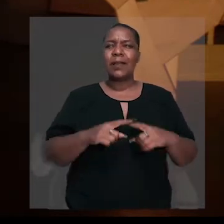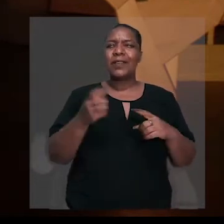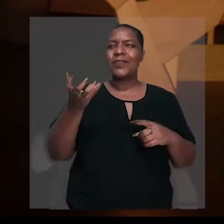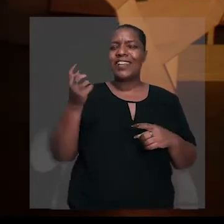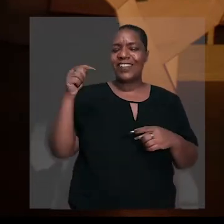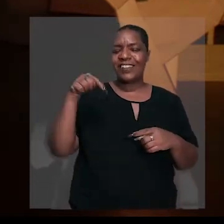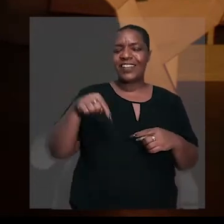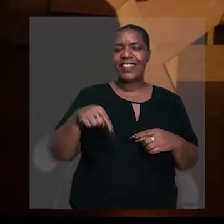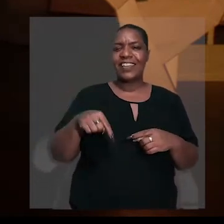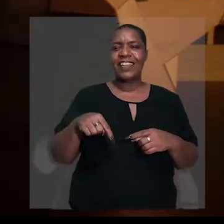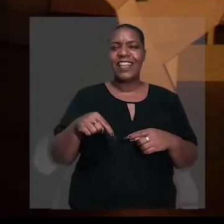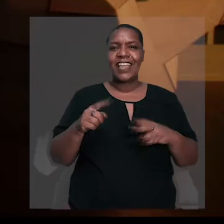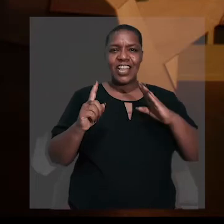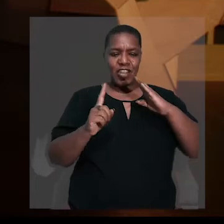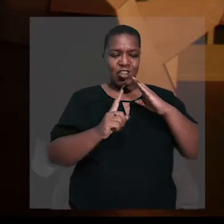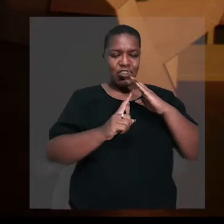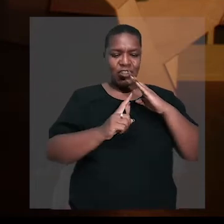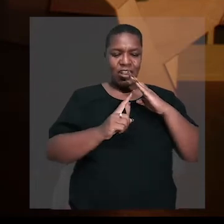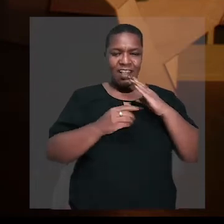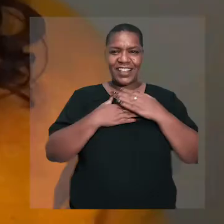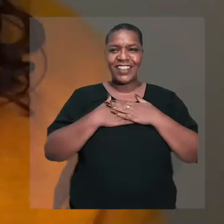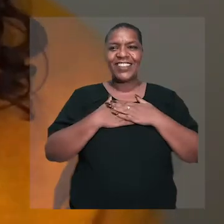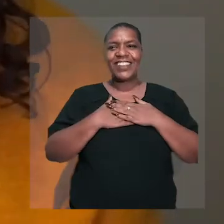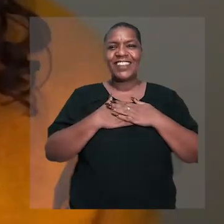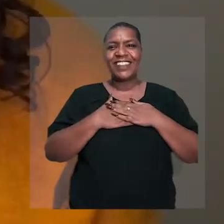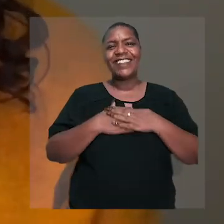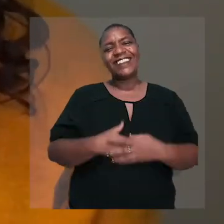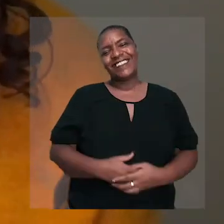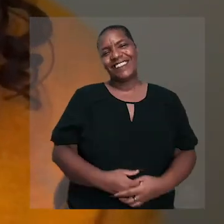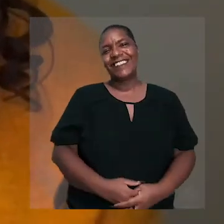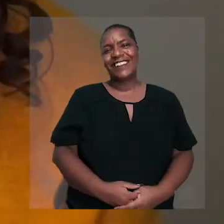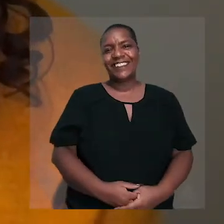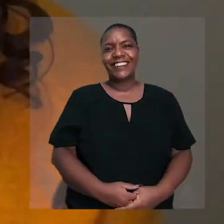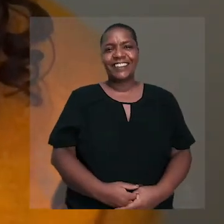Mas eu queria você aqui, isolada comigo.